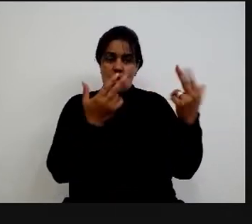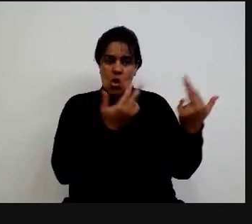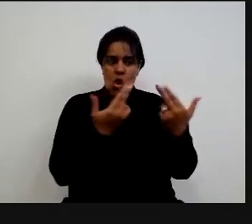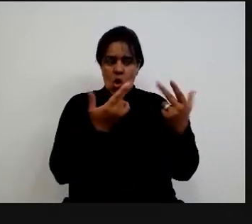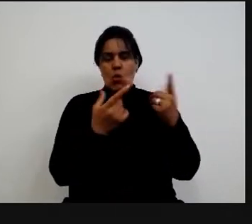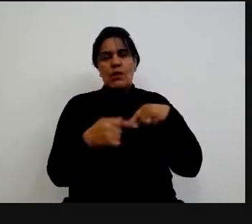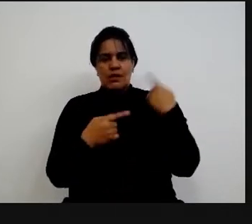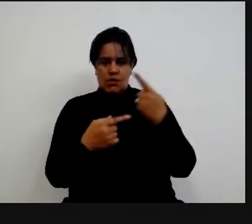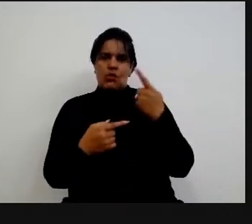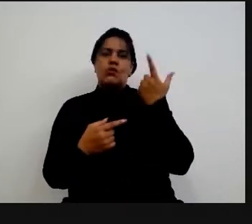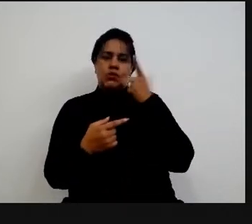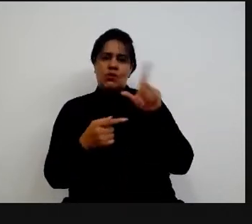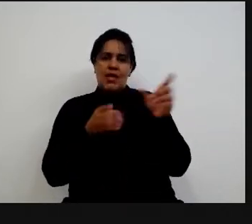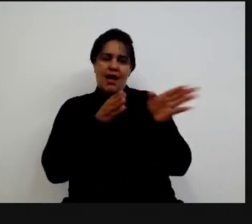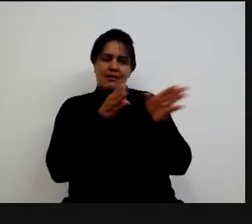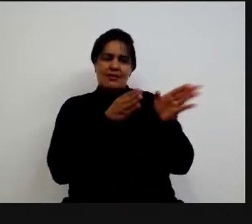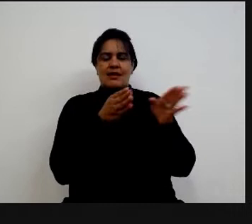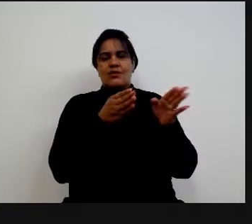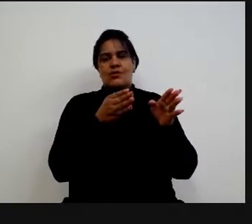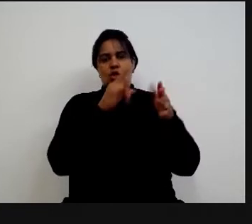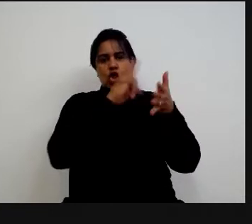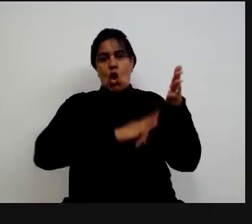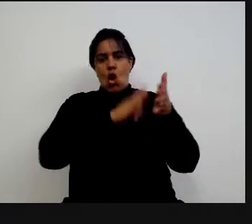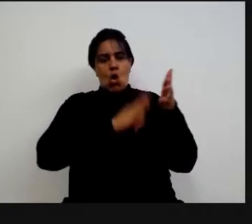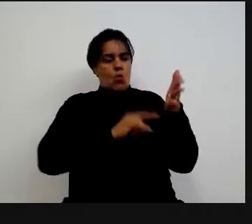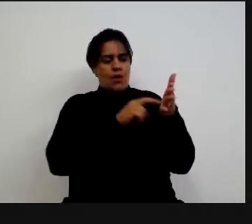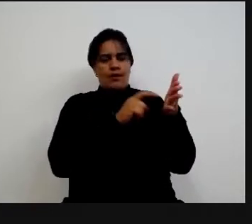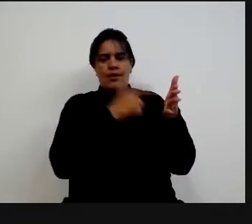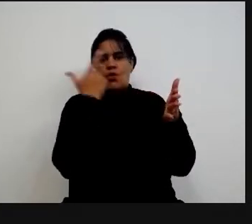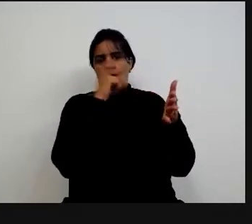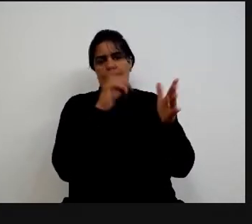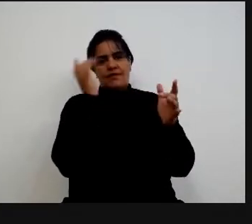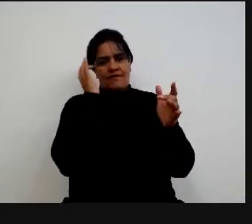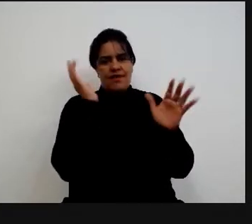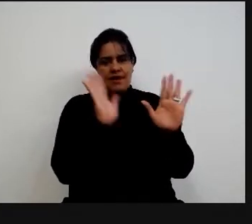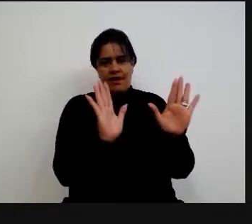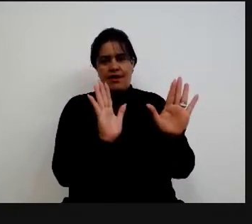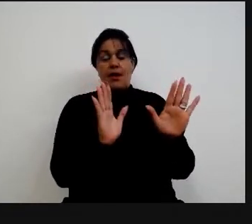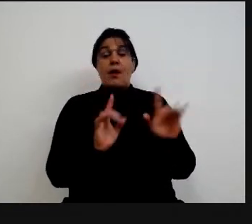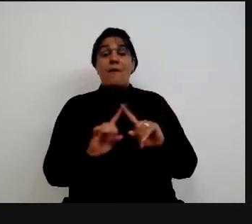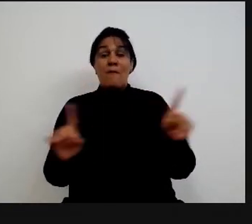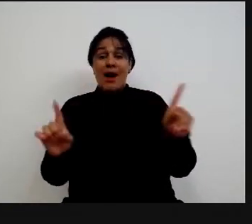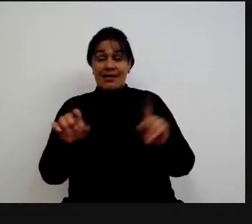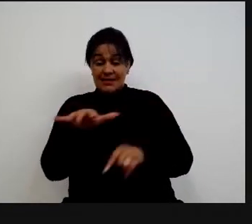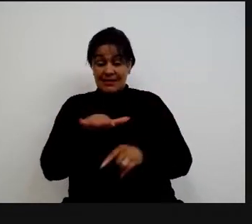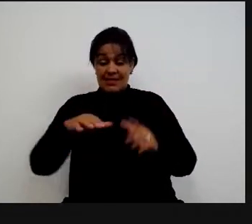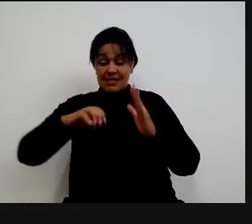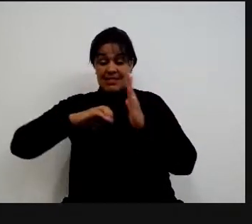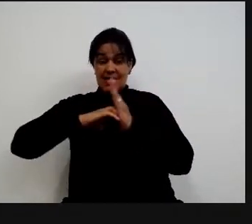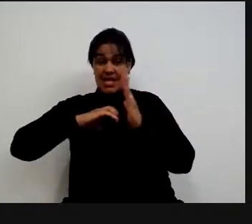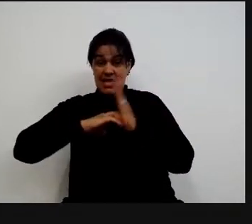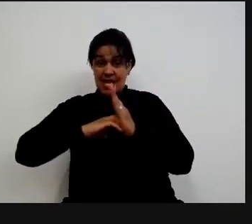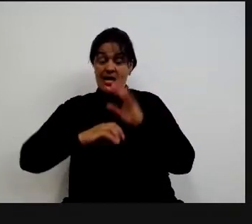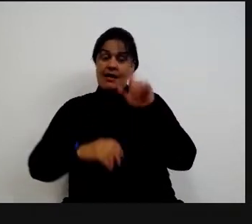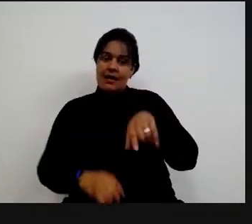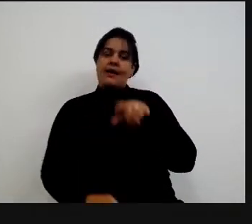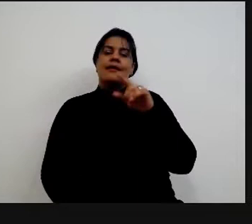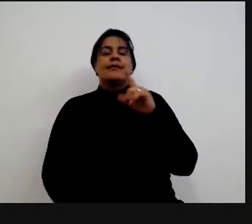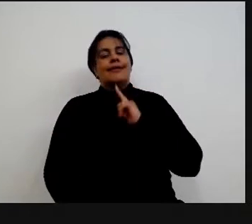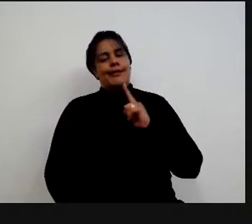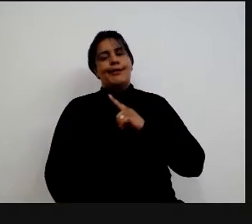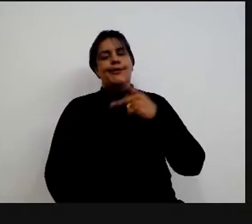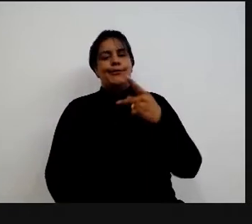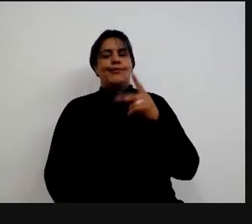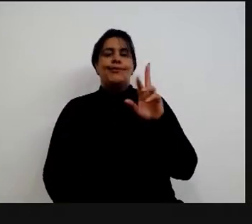acesso à documentação. Impossível, em termos de Senado, não falar da atuação do Prodazem,